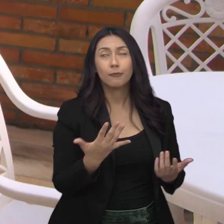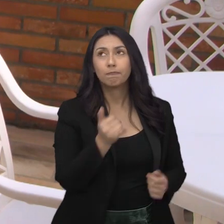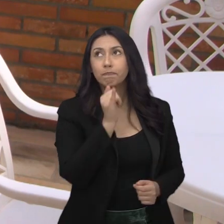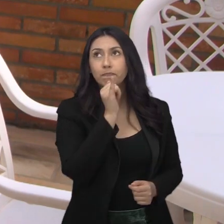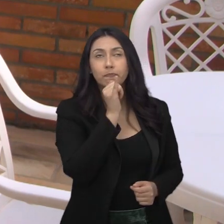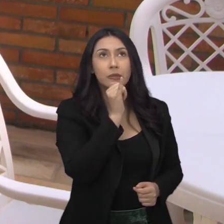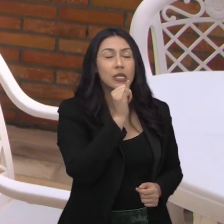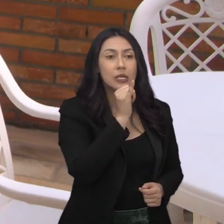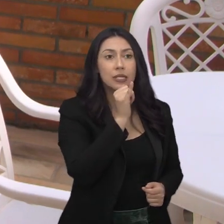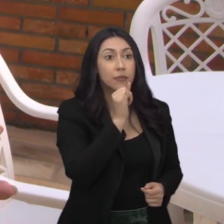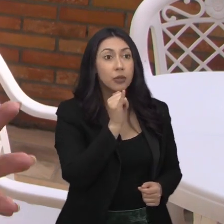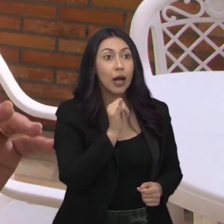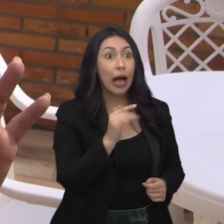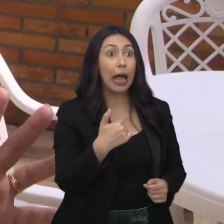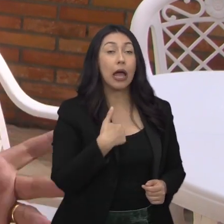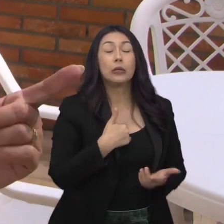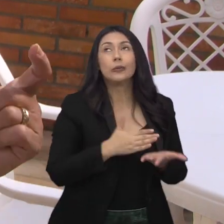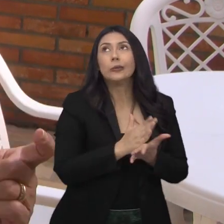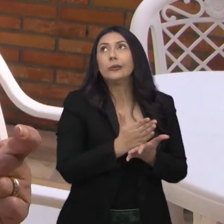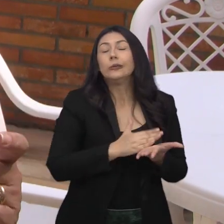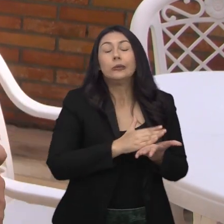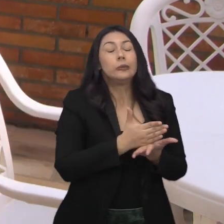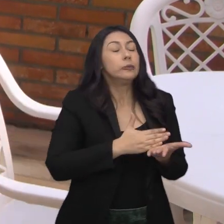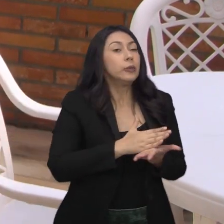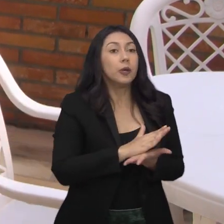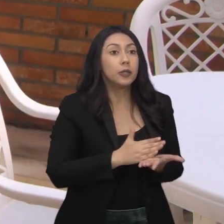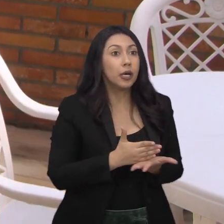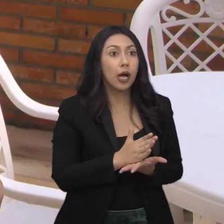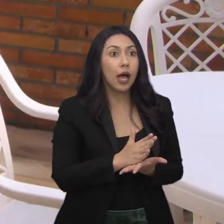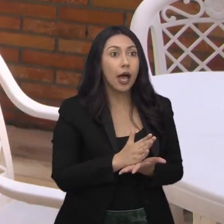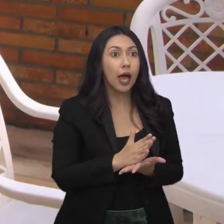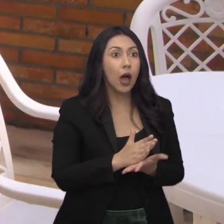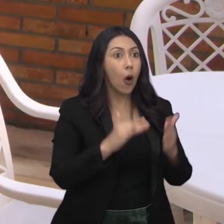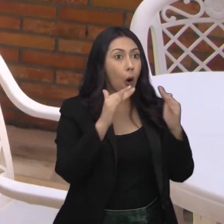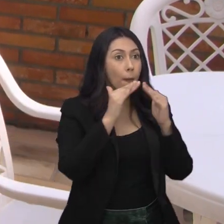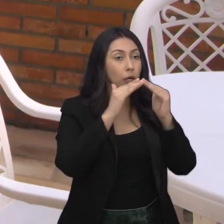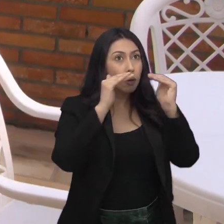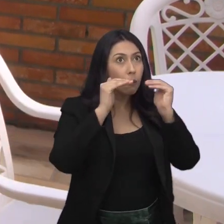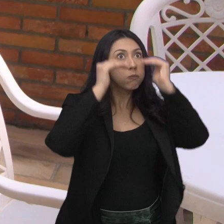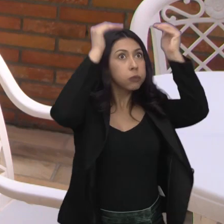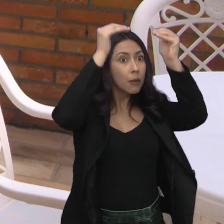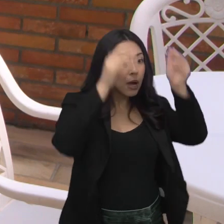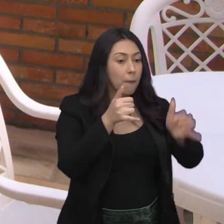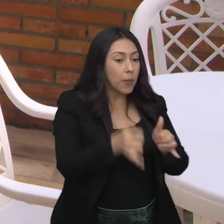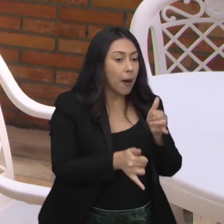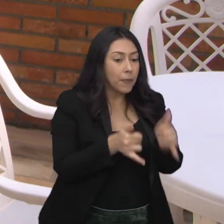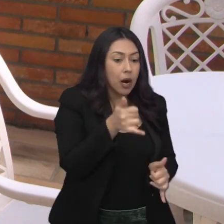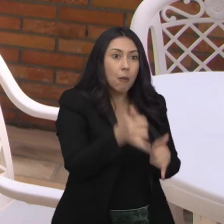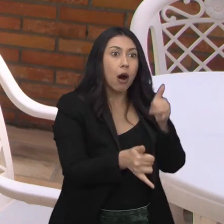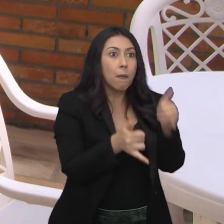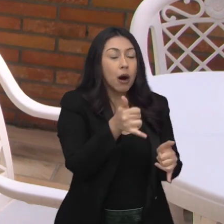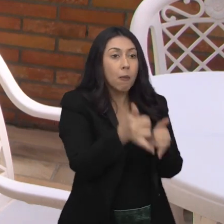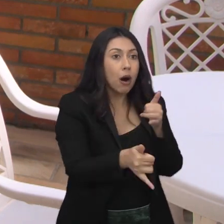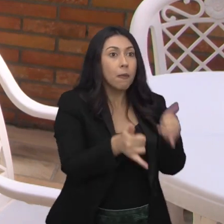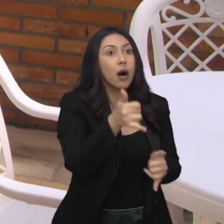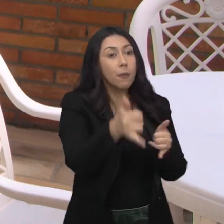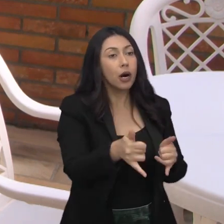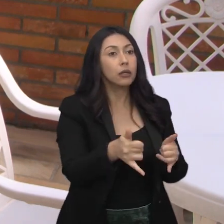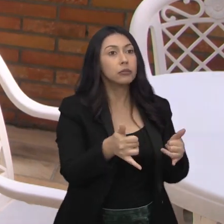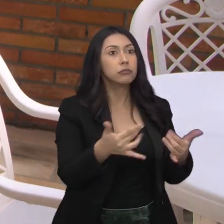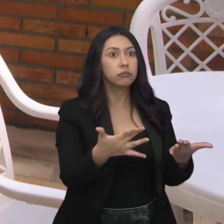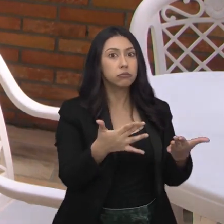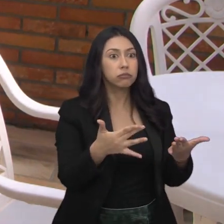Principalmente, como uma coisa que me incomoda bastante, o morador anda de salto, sabe?